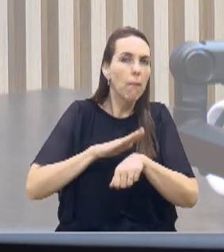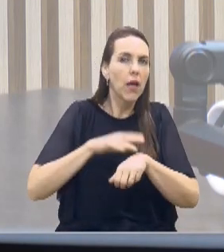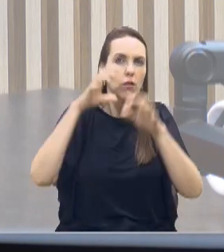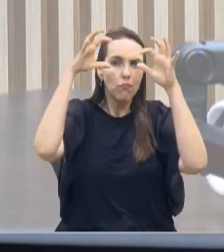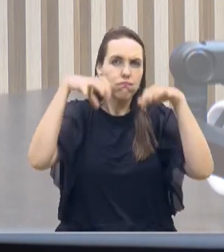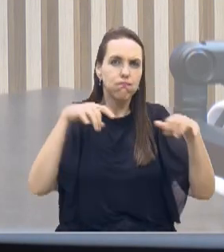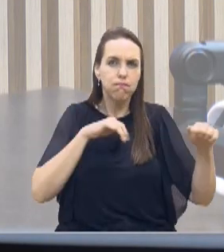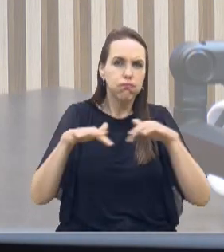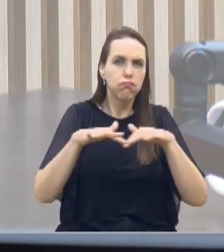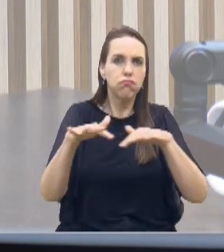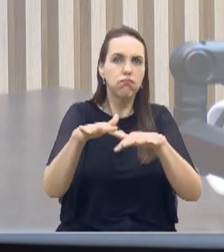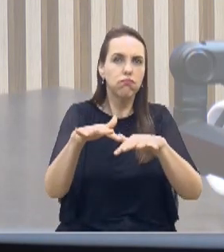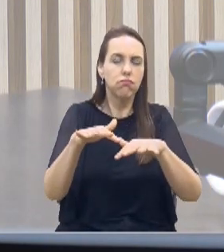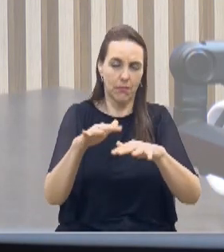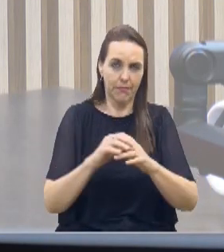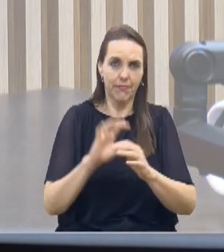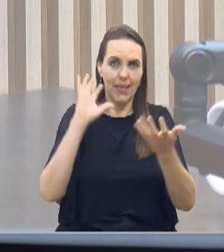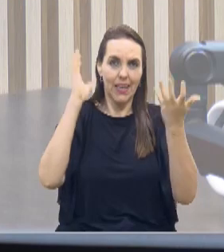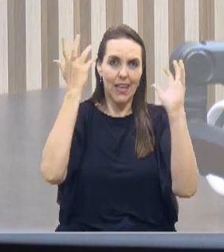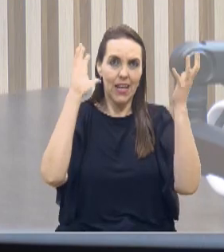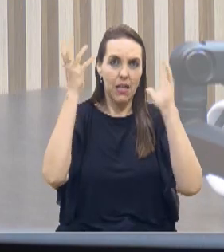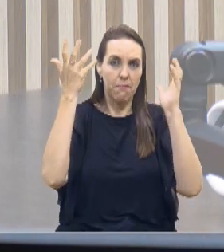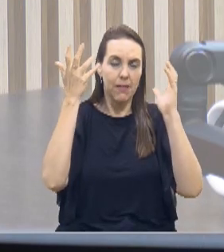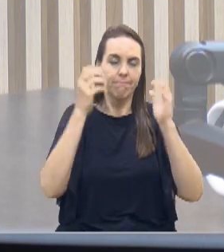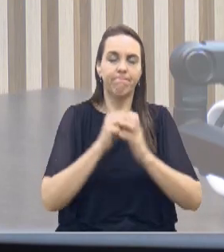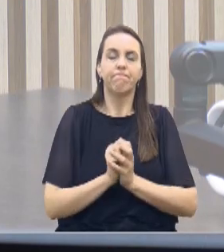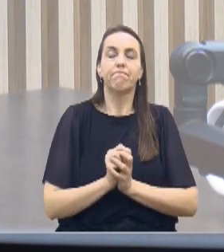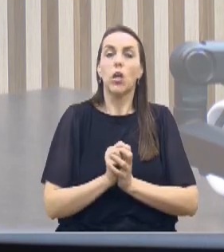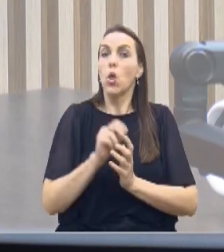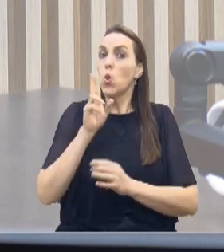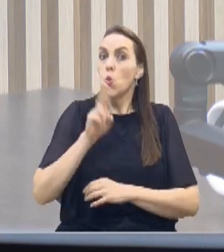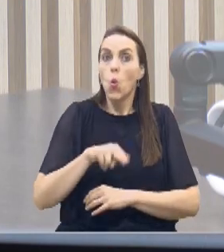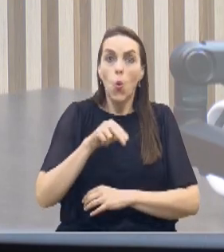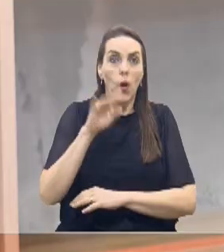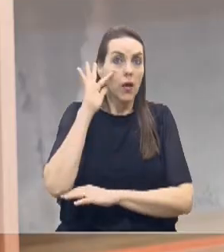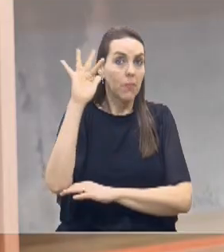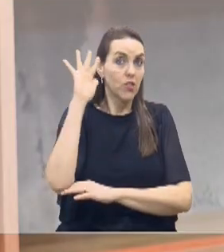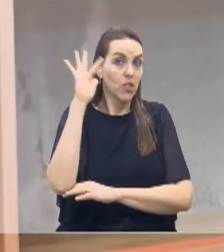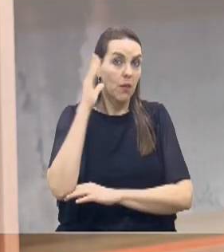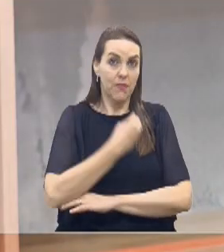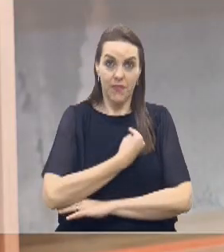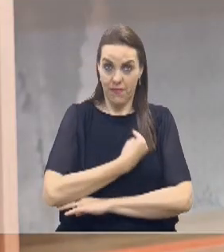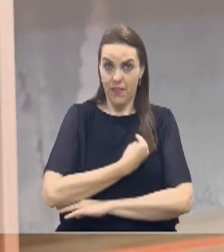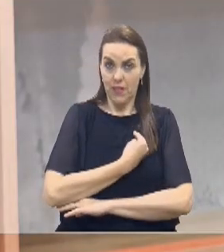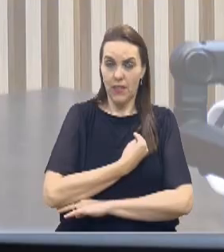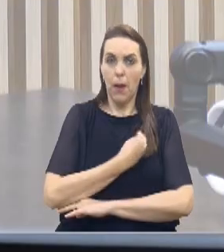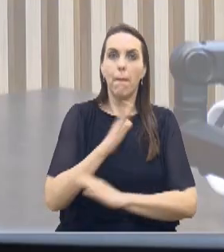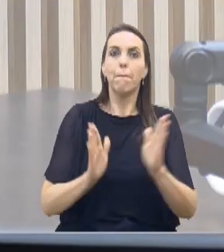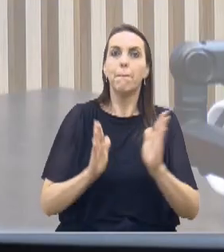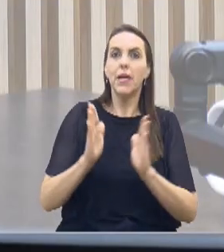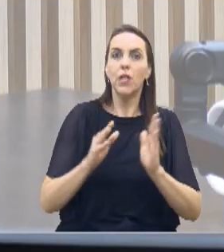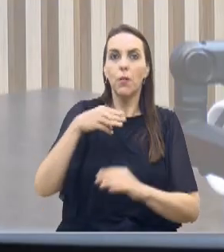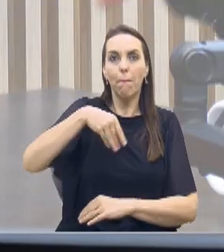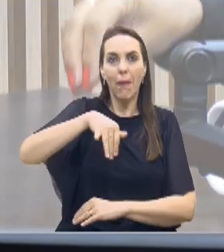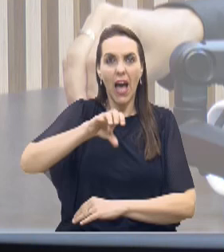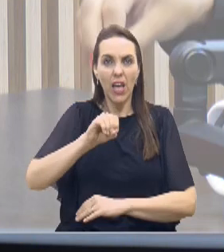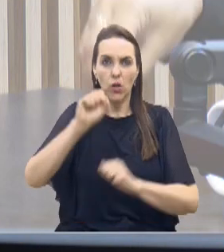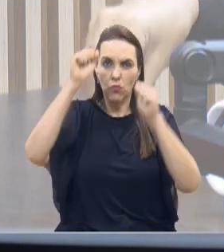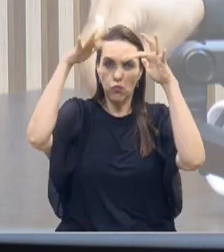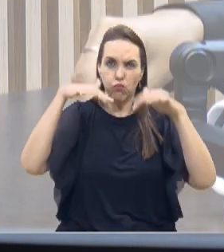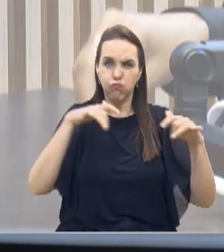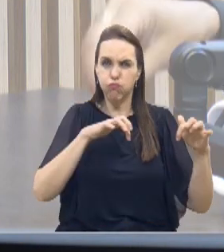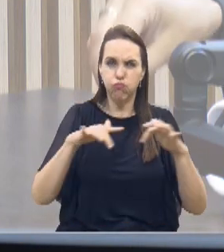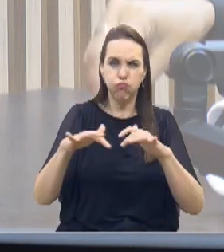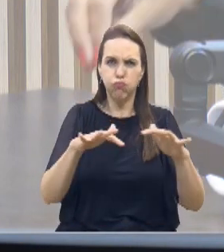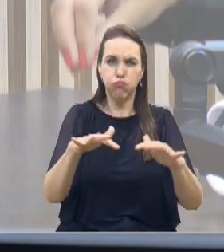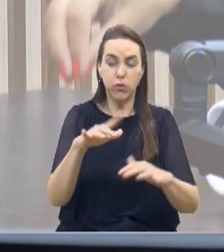climáticas, quando a gente viveu algo que nunca A imaginávamos ali em enchente de maio, né? maio. A enchente, aquele absurdo. A Câmara de